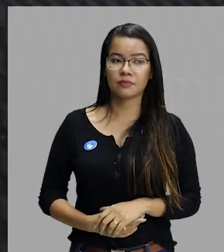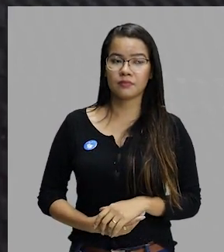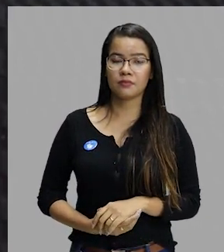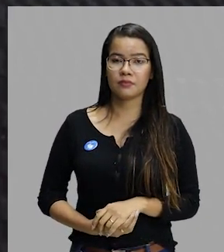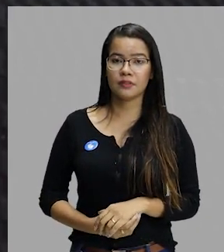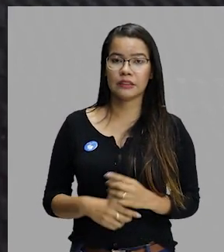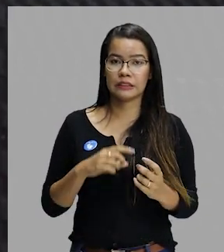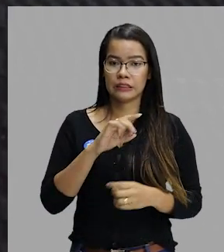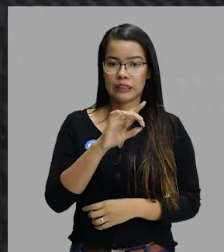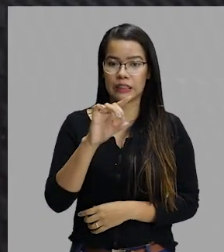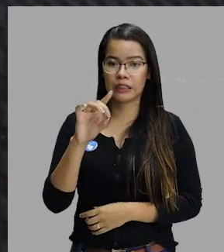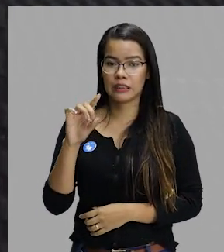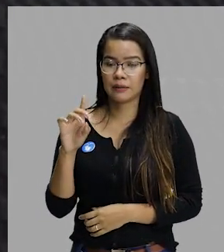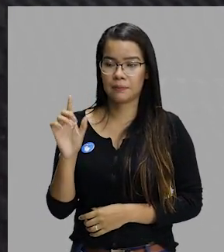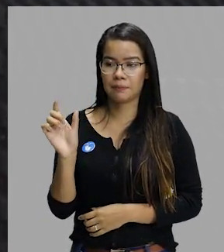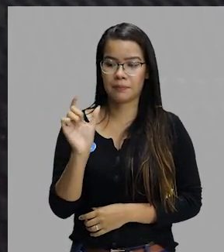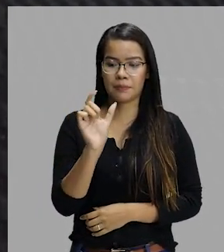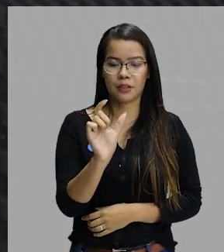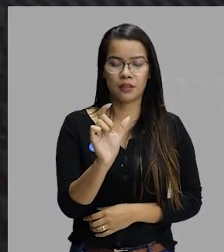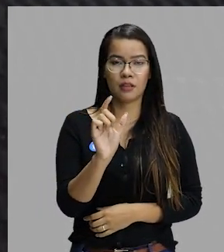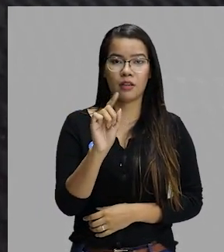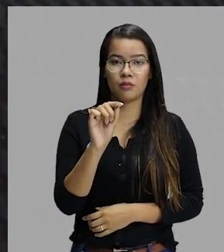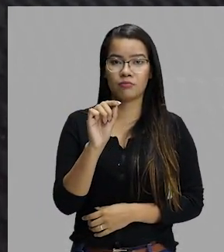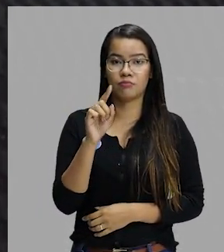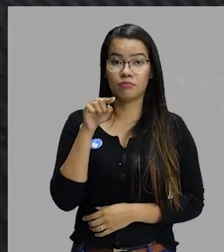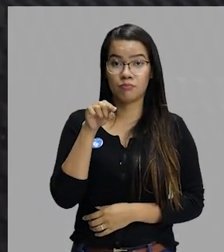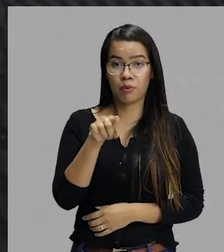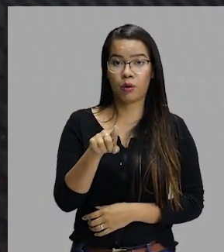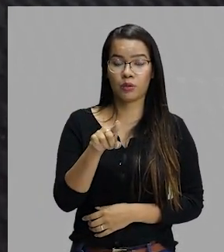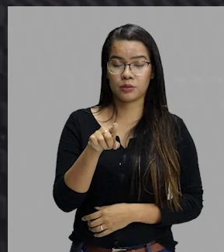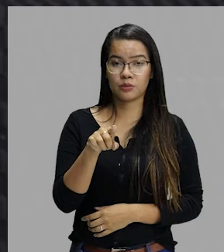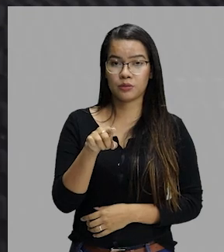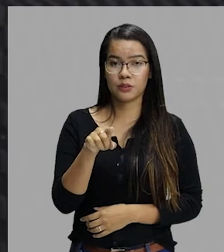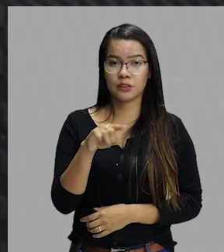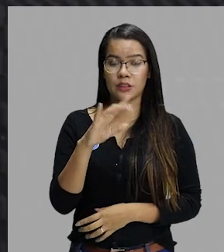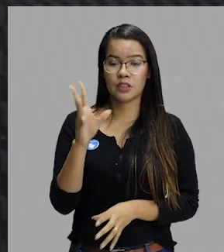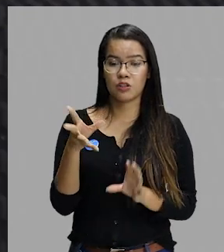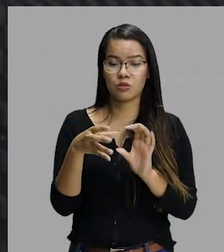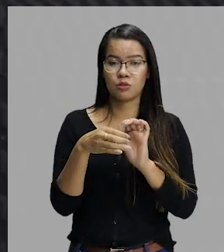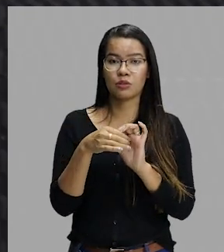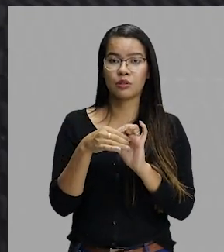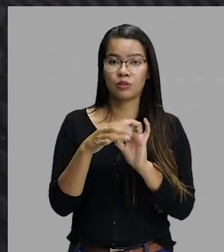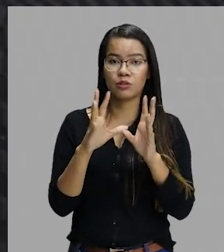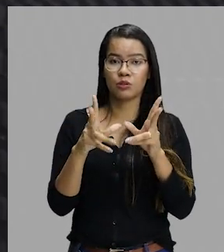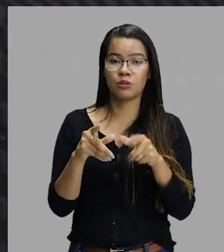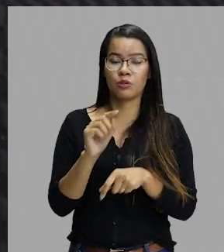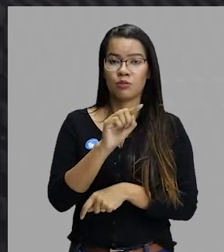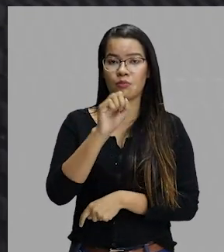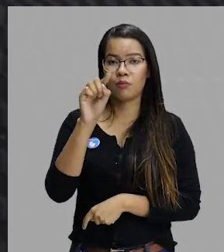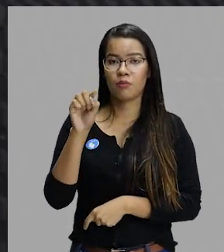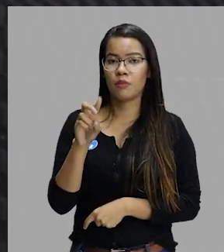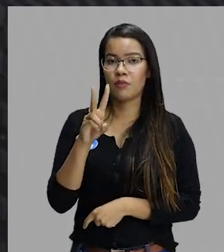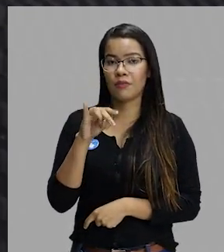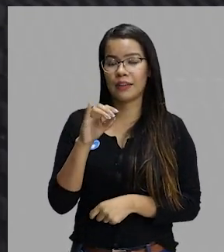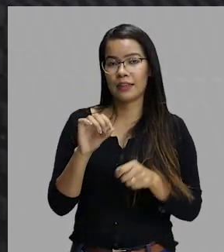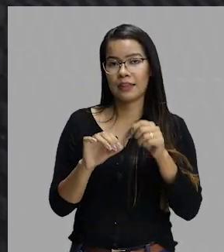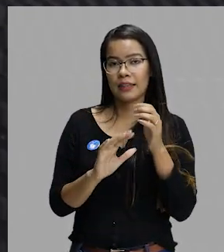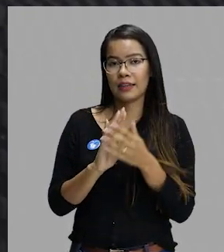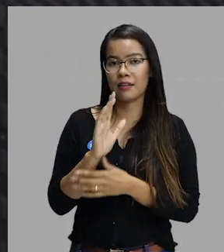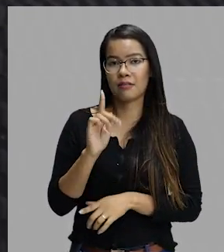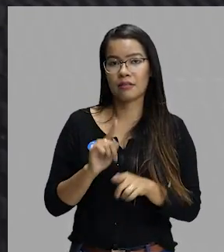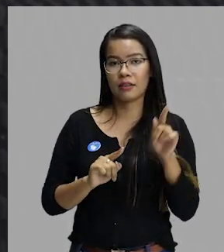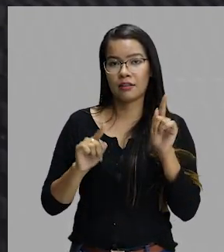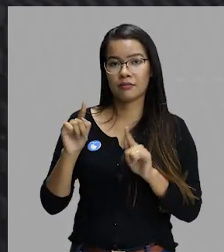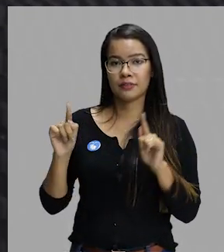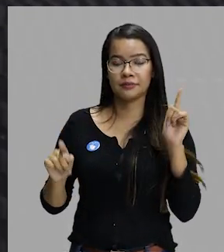né? Cada par ordenado é um pontinho no plano cartesiano, e a junção todos esses pontos vão formar o gráfico da minha